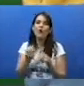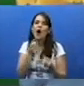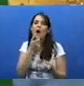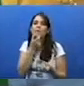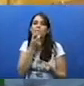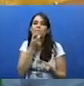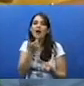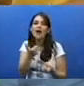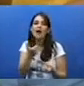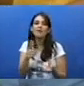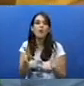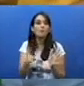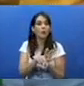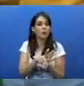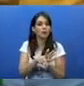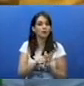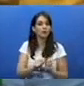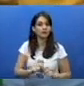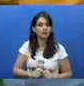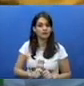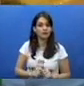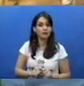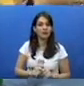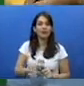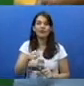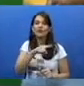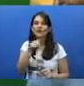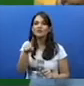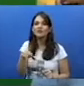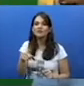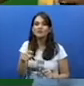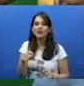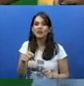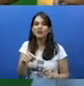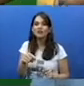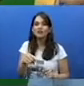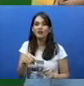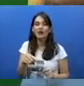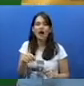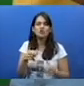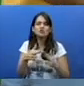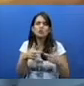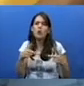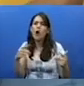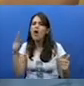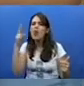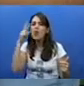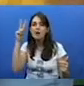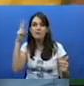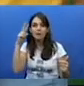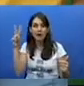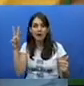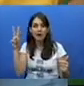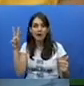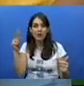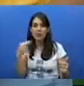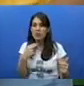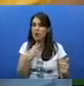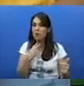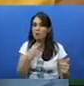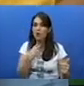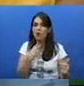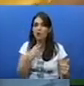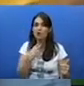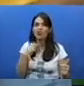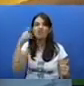passada. Conte o que lembrar, não invente fatos. Nós estamos recontando uma história,